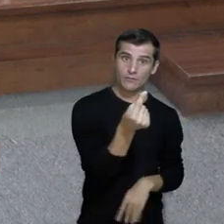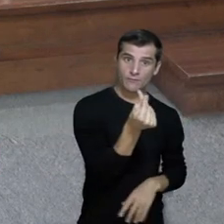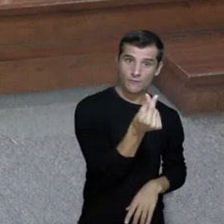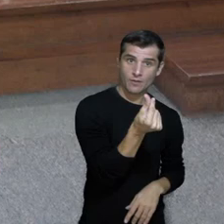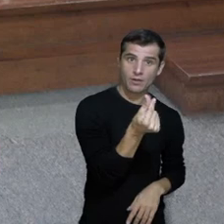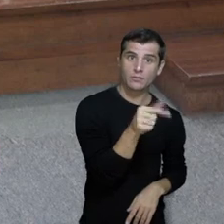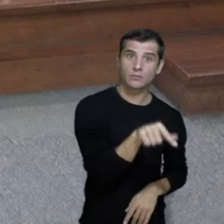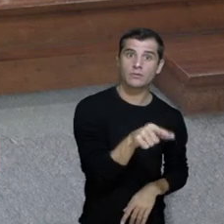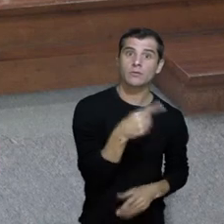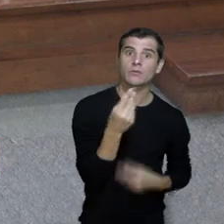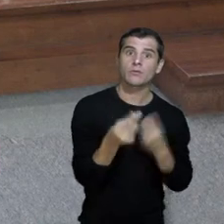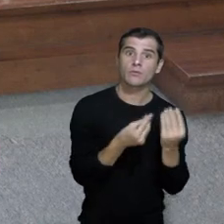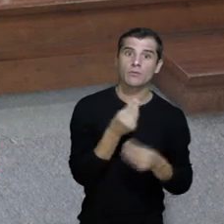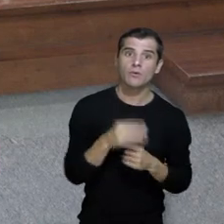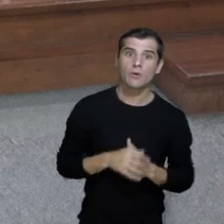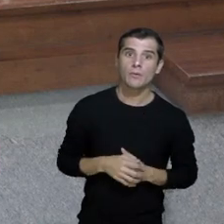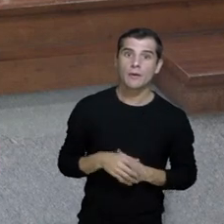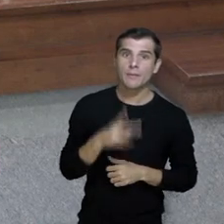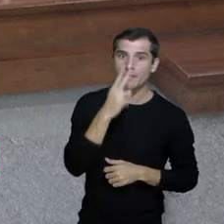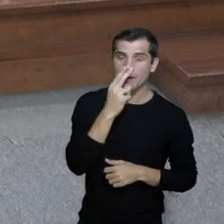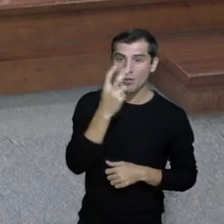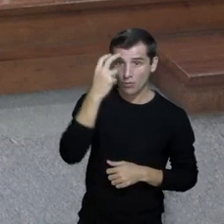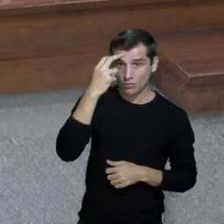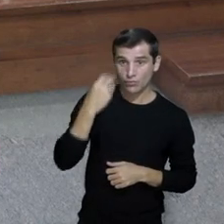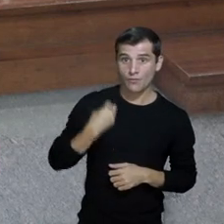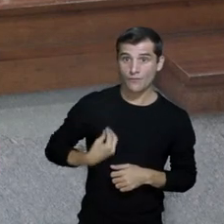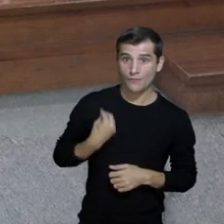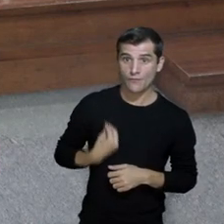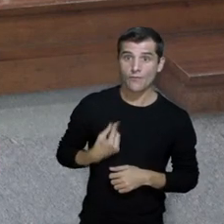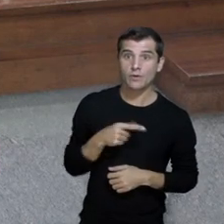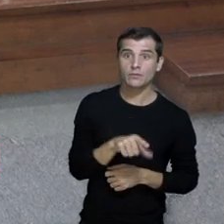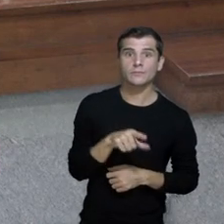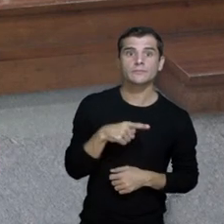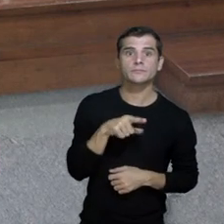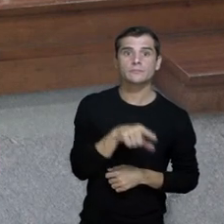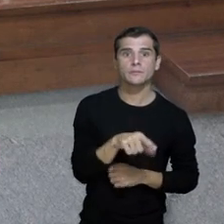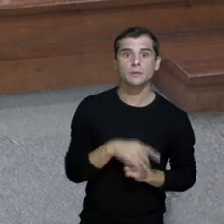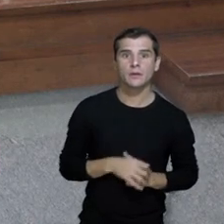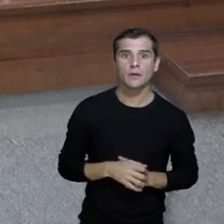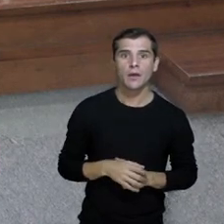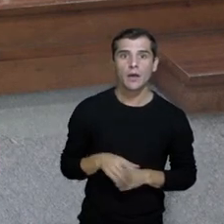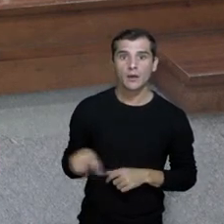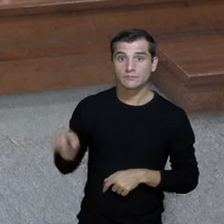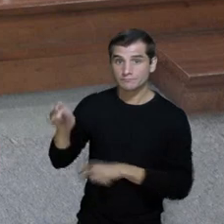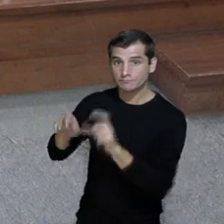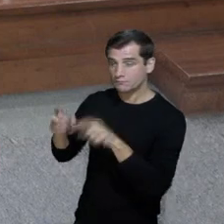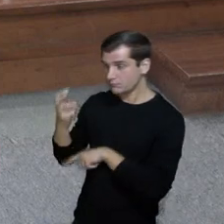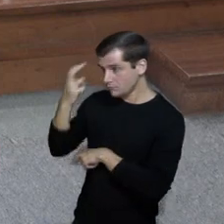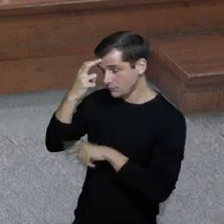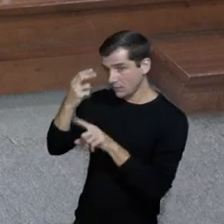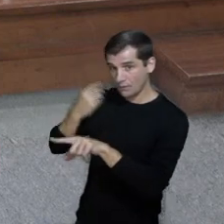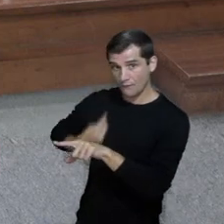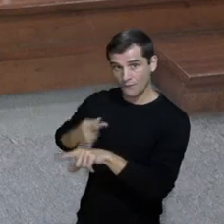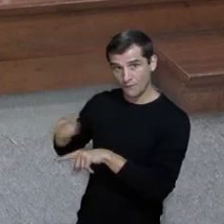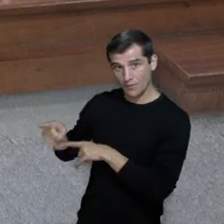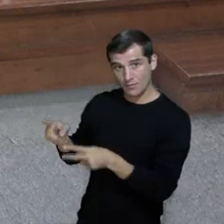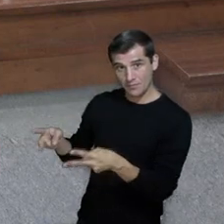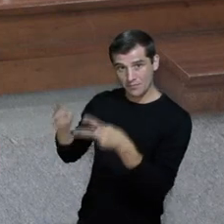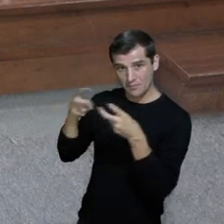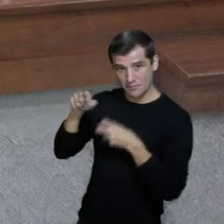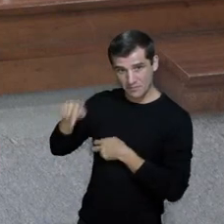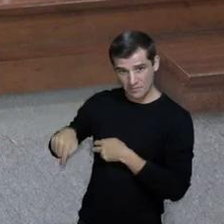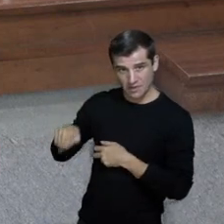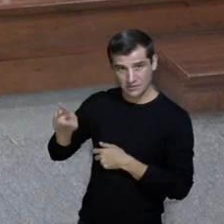valor falamos em cultura algum grupo aqui falou sobre cultura né Será que as pessoas têm aquela percepção de que isso é